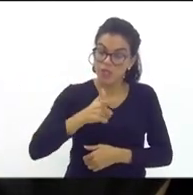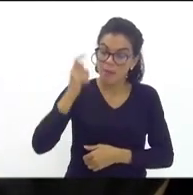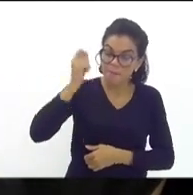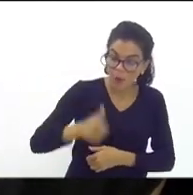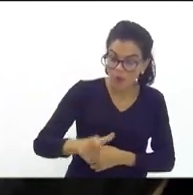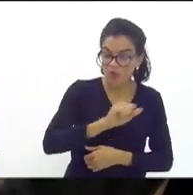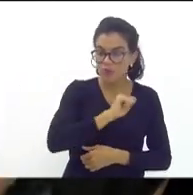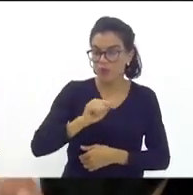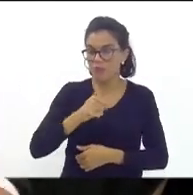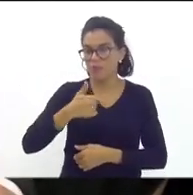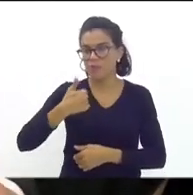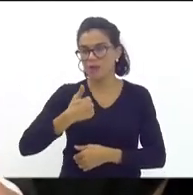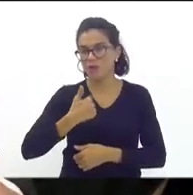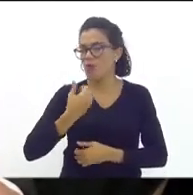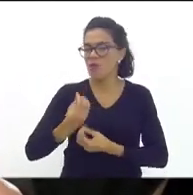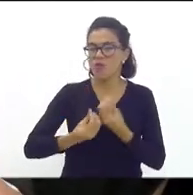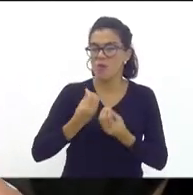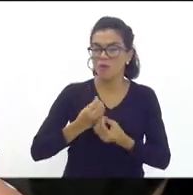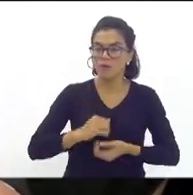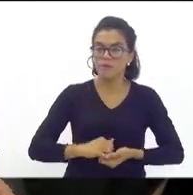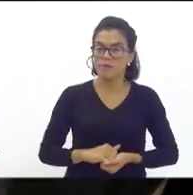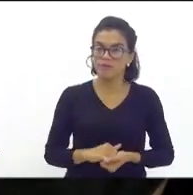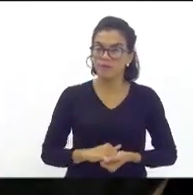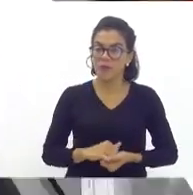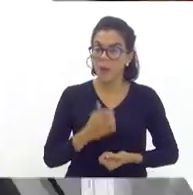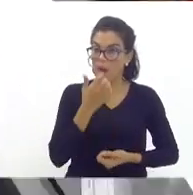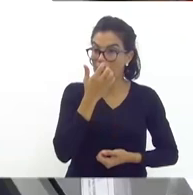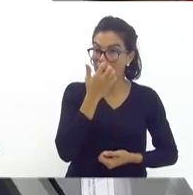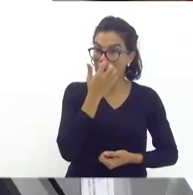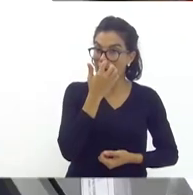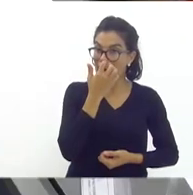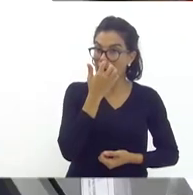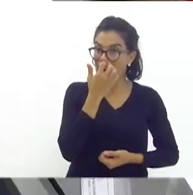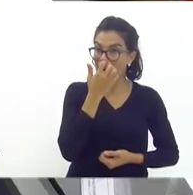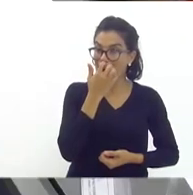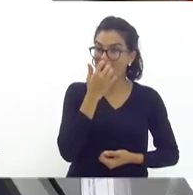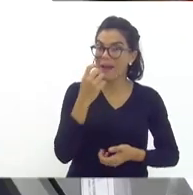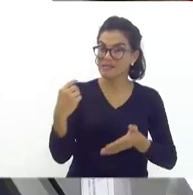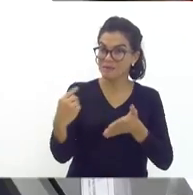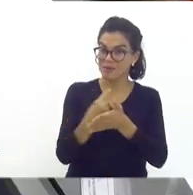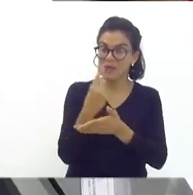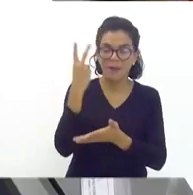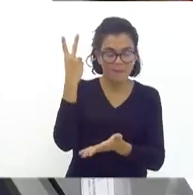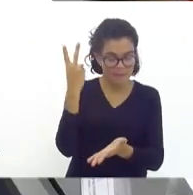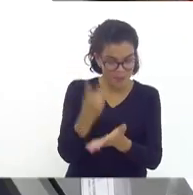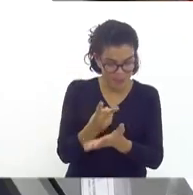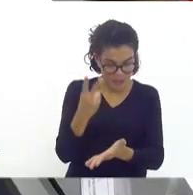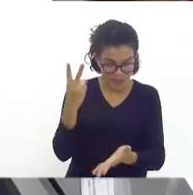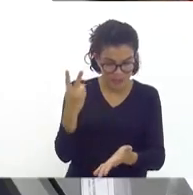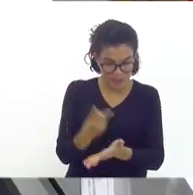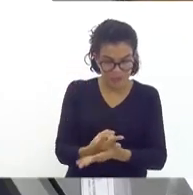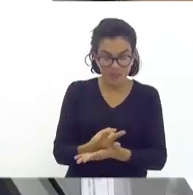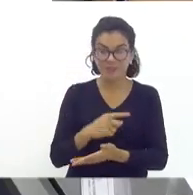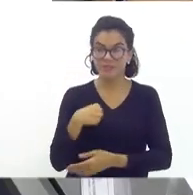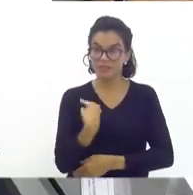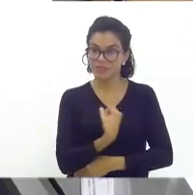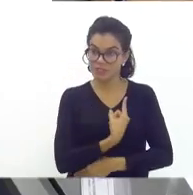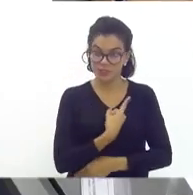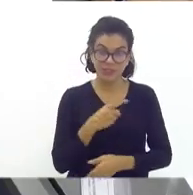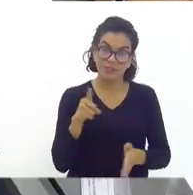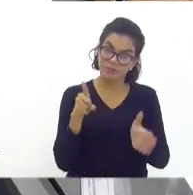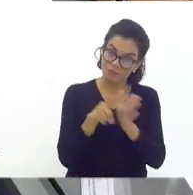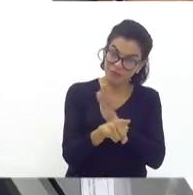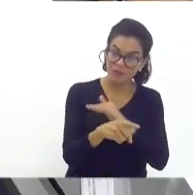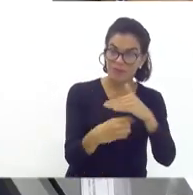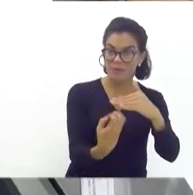Qual é a justificativa para isso essa pergunta que o senhor tá me fazendo É a mesma que a gente está fazendo a